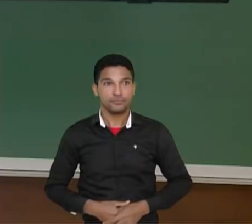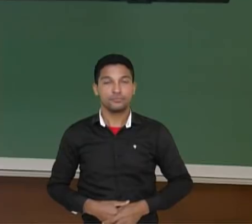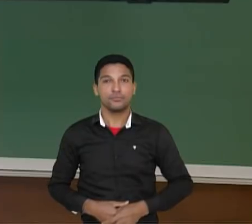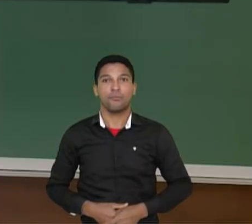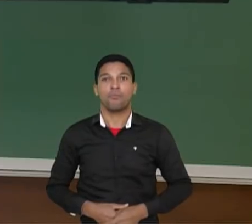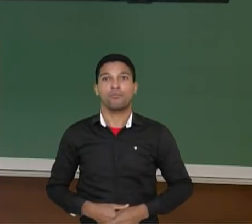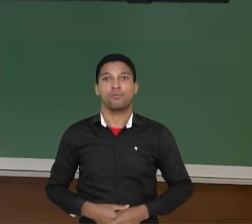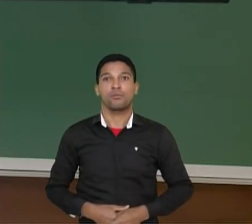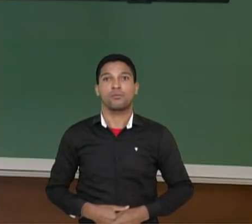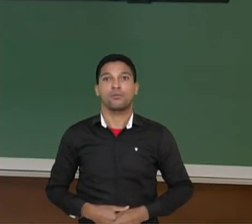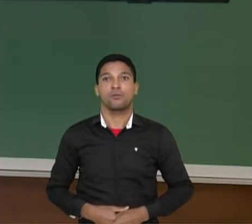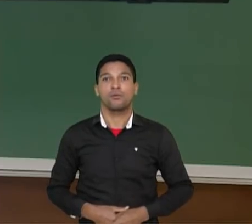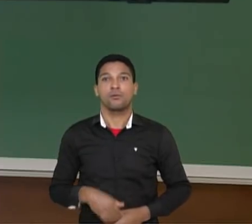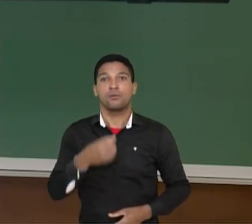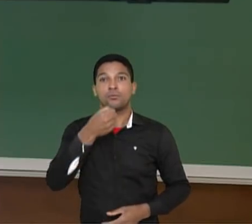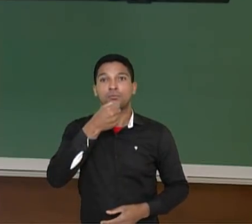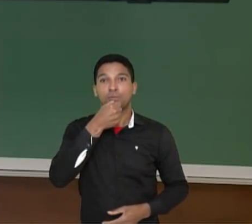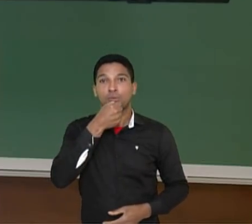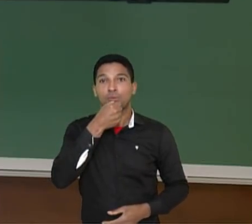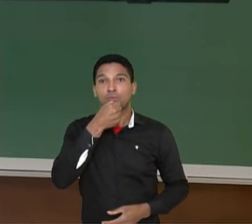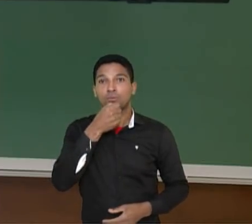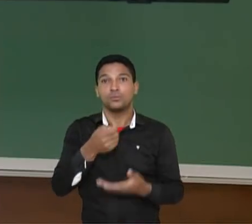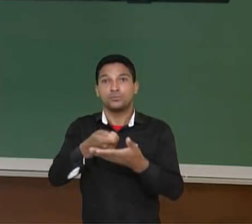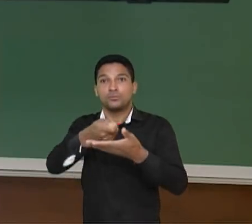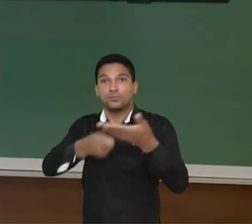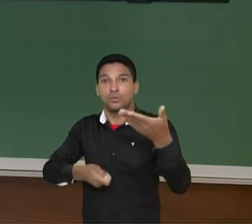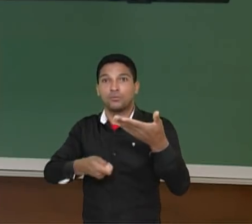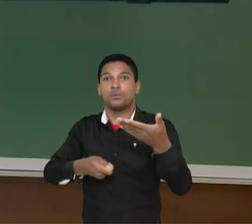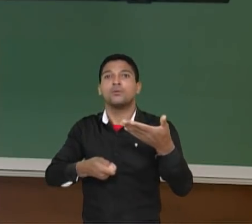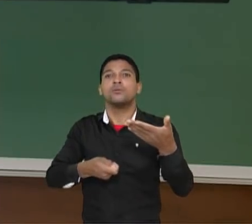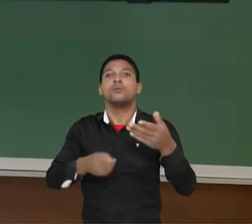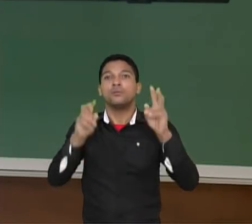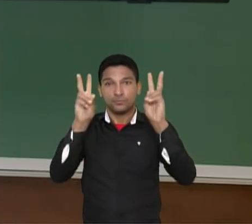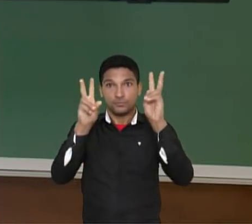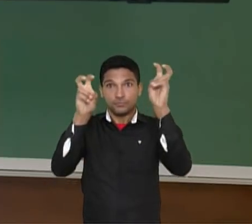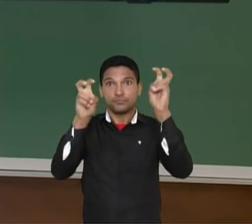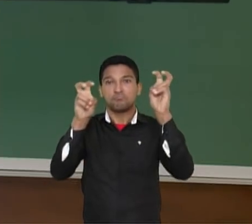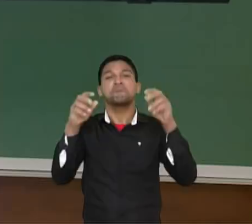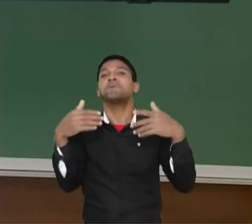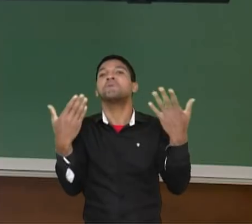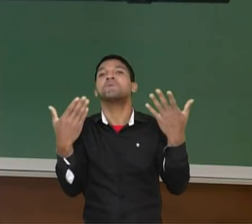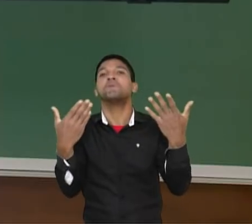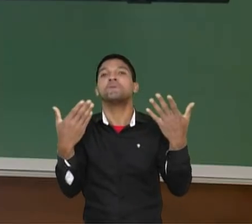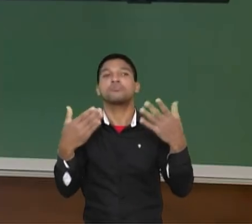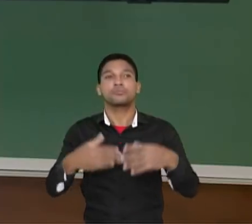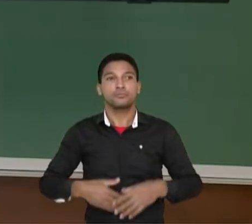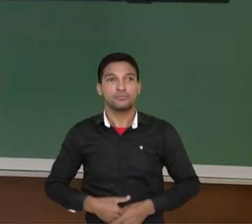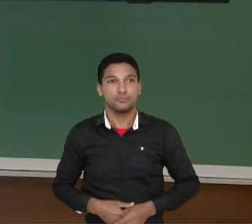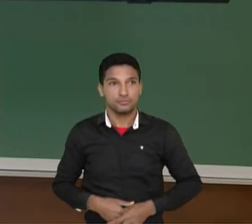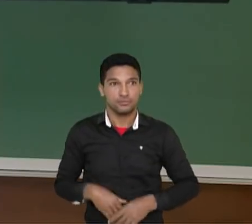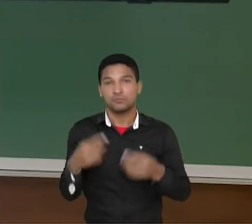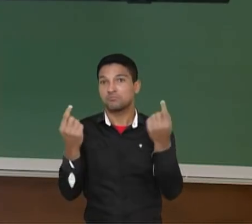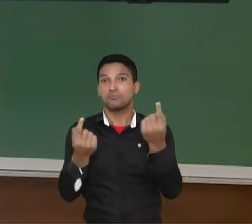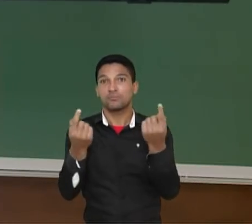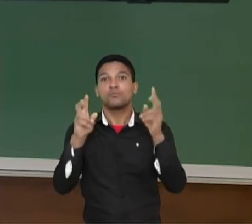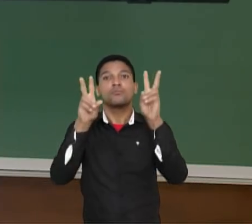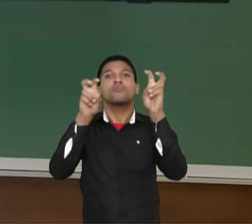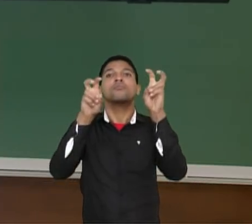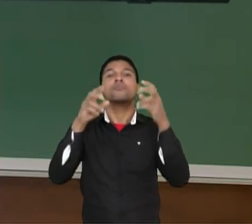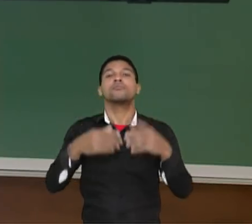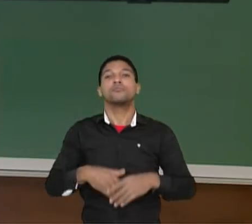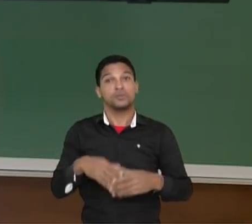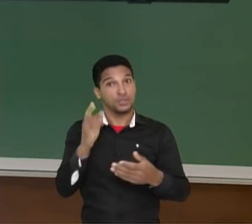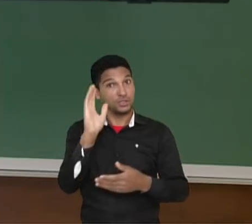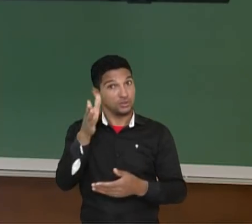assunto da reportagem lida durante esta aula? Então, como eu acabei de falar, né, e como você, aluno, pôde